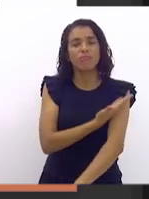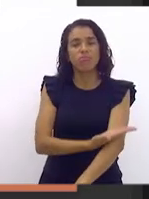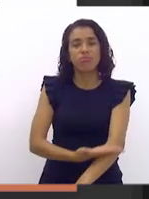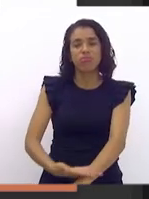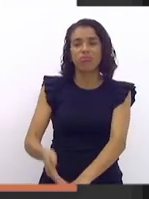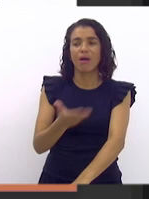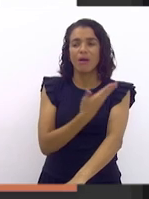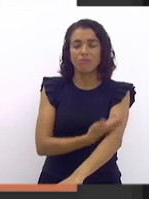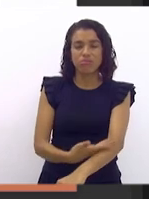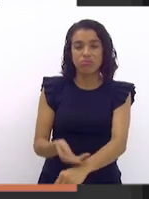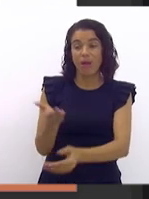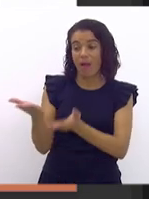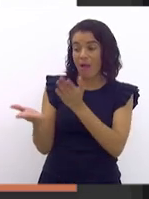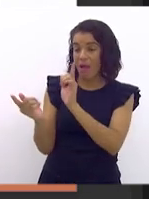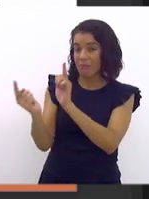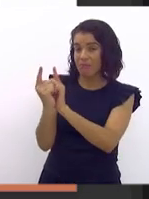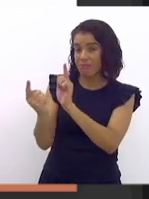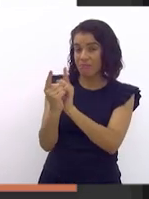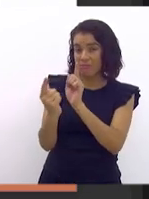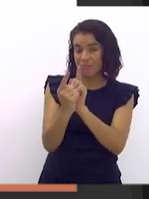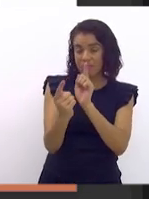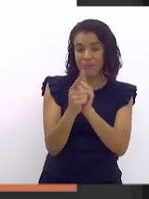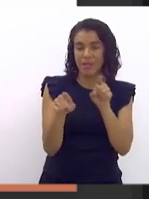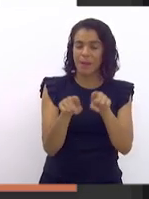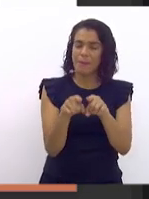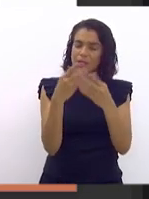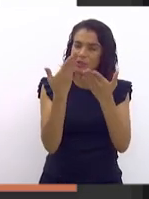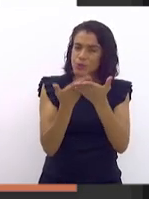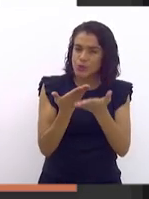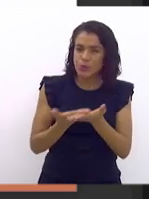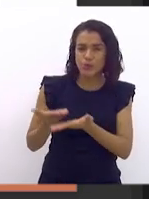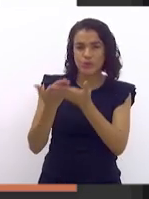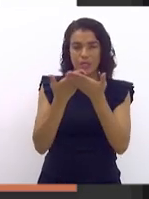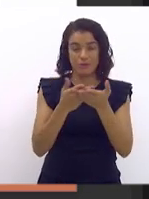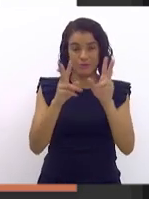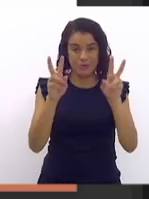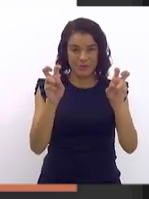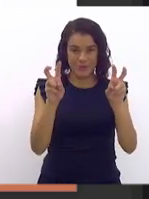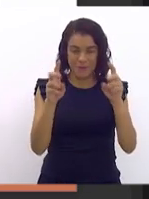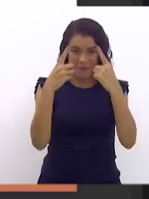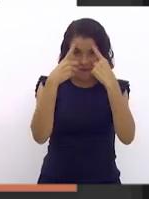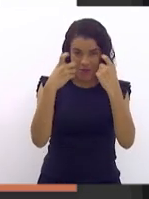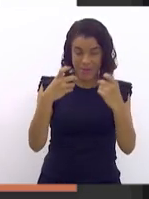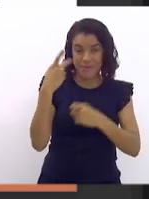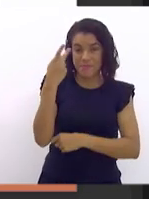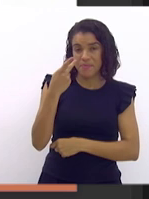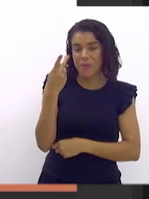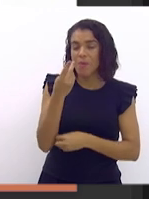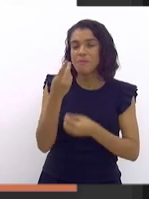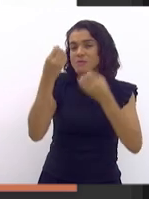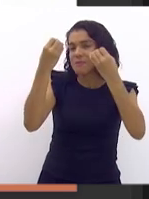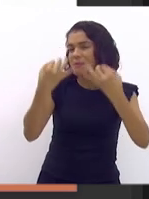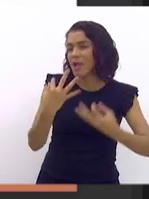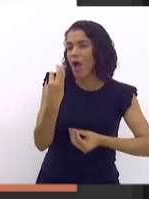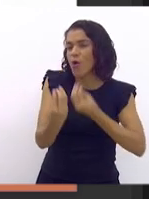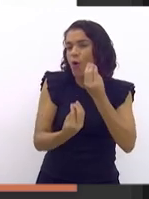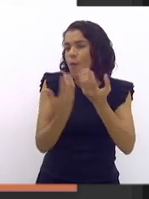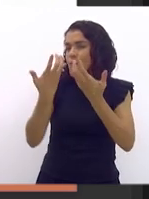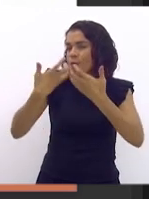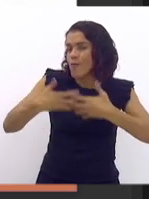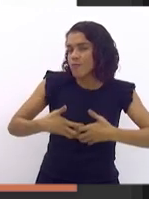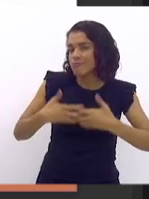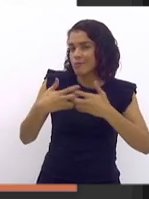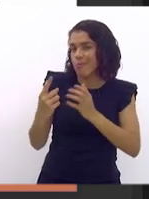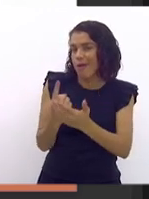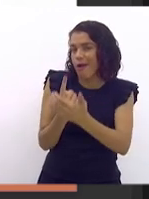acostumadas a fazer atendimentos e a estudar esse tema da violência política, para mostrar como que o acolhimento psicológico